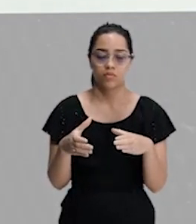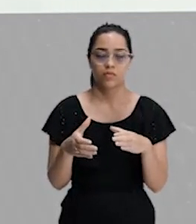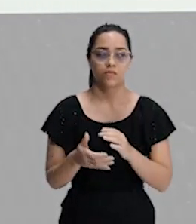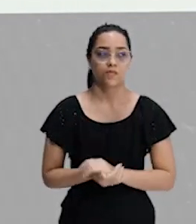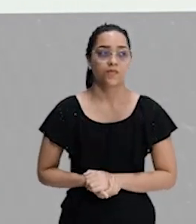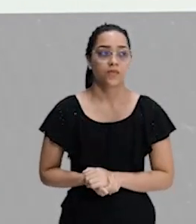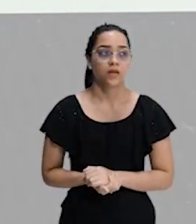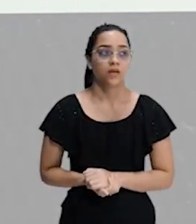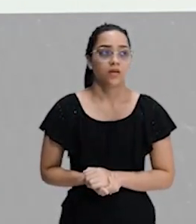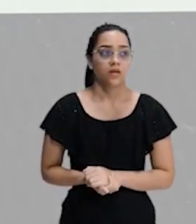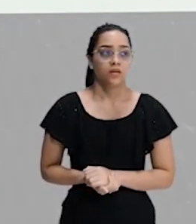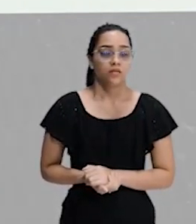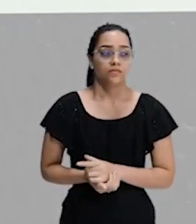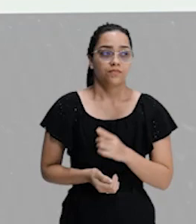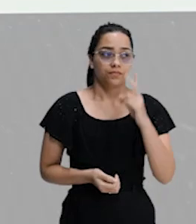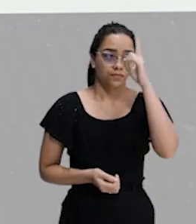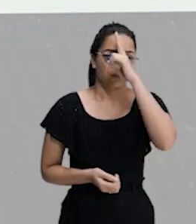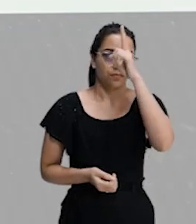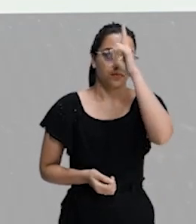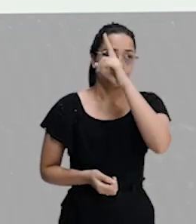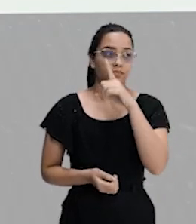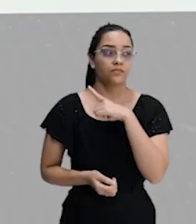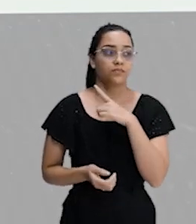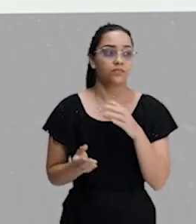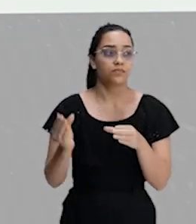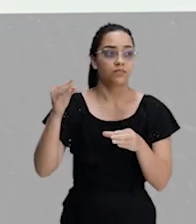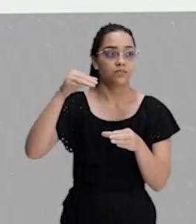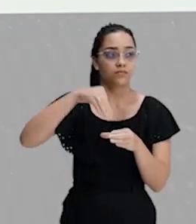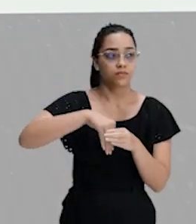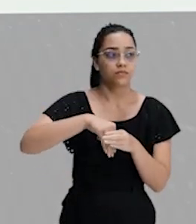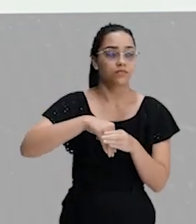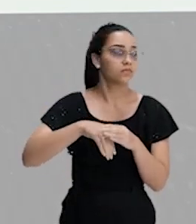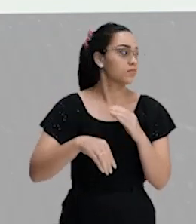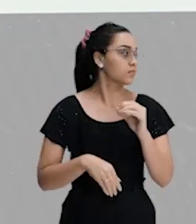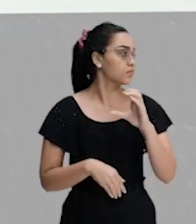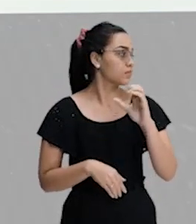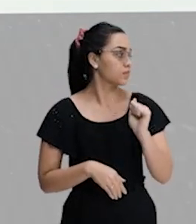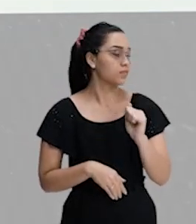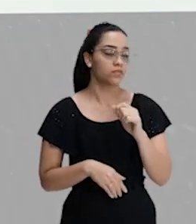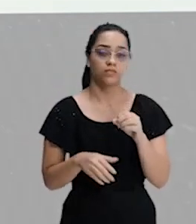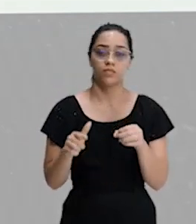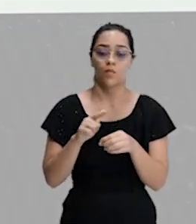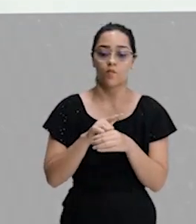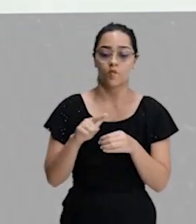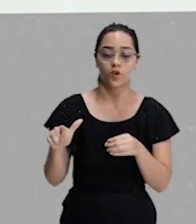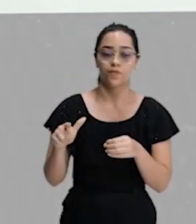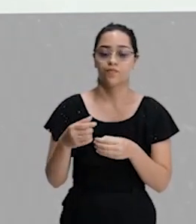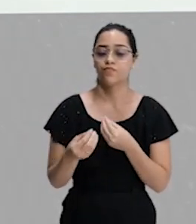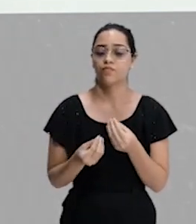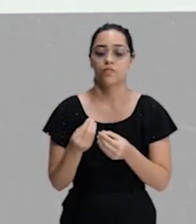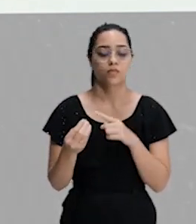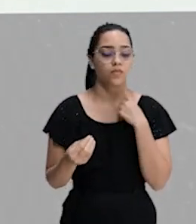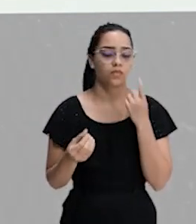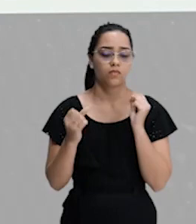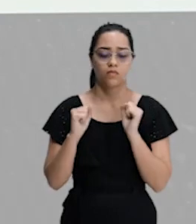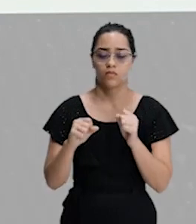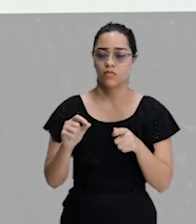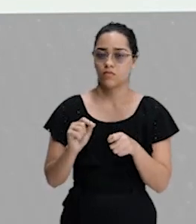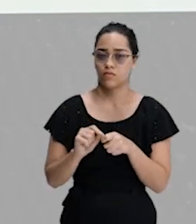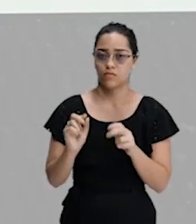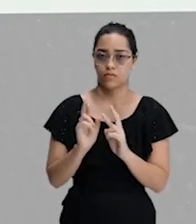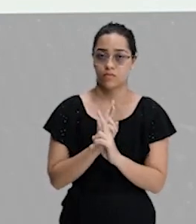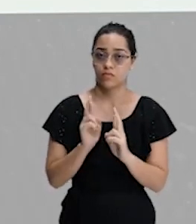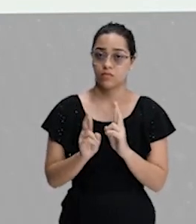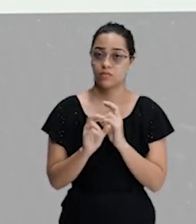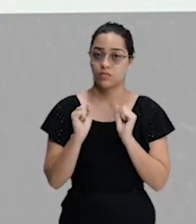certo? Então, lembrando que essa parte de dentro é uma parte oca, uma parte vazia. Então, como é que a gente pode fazer